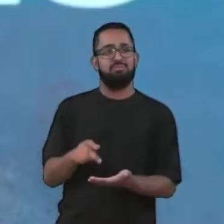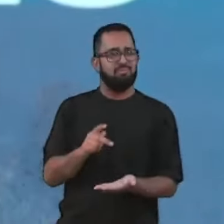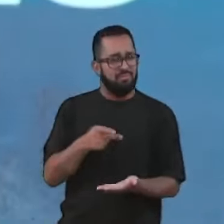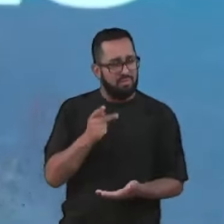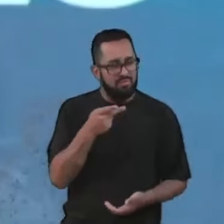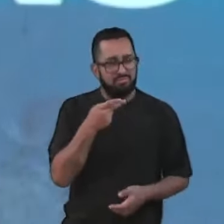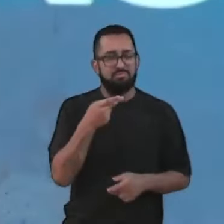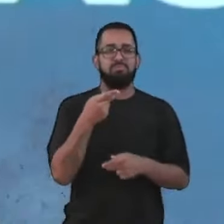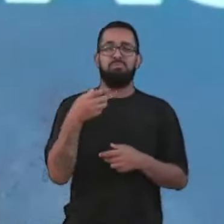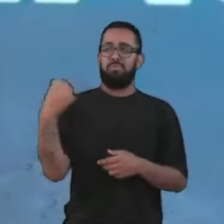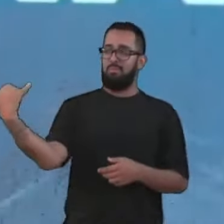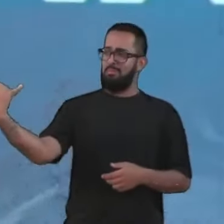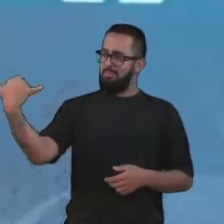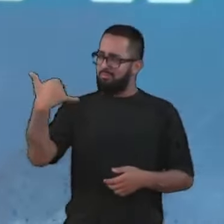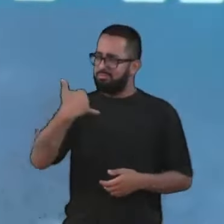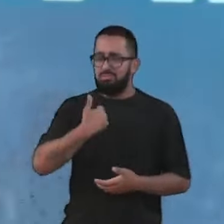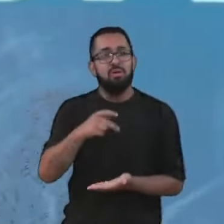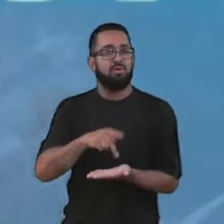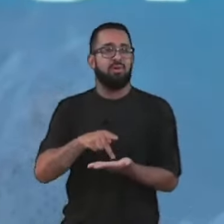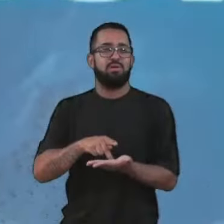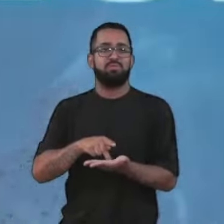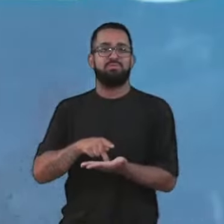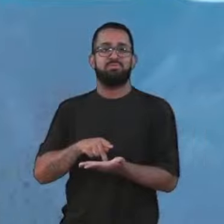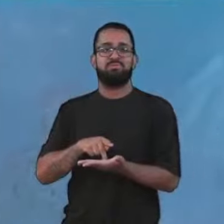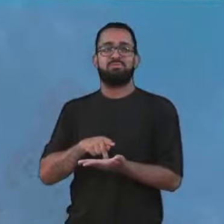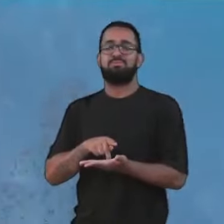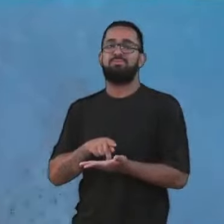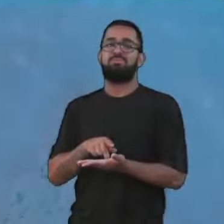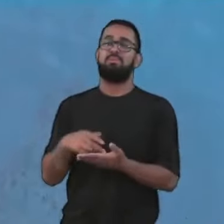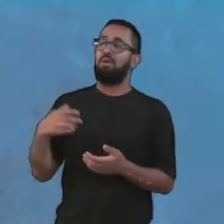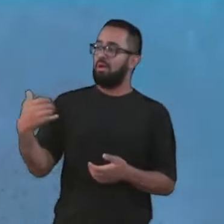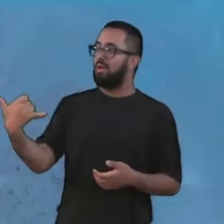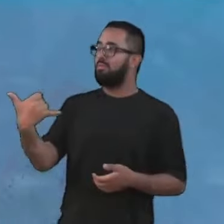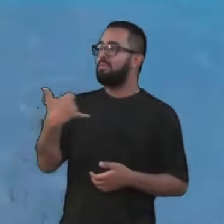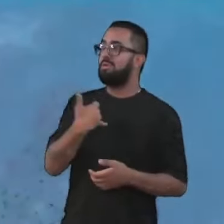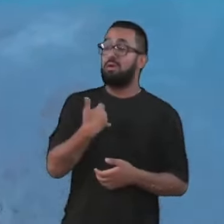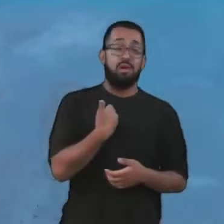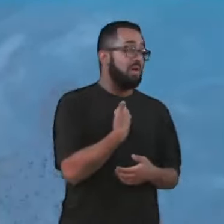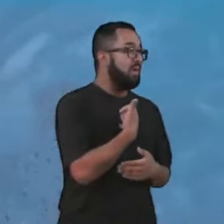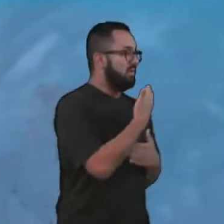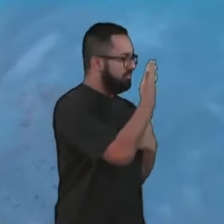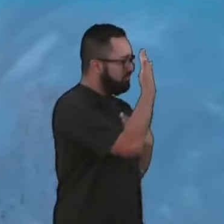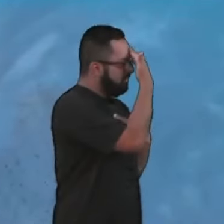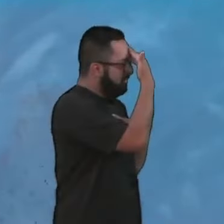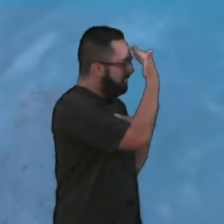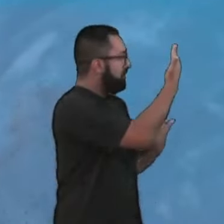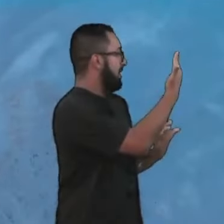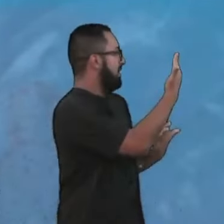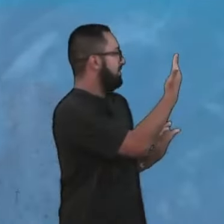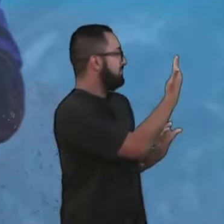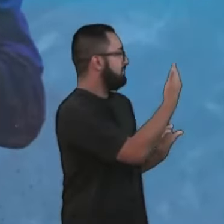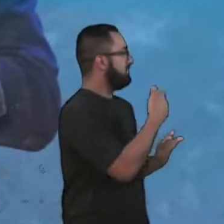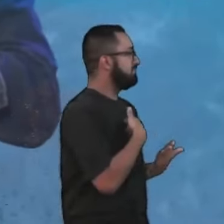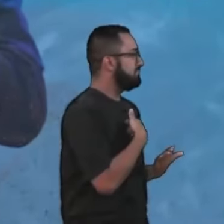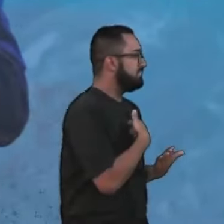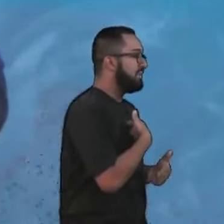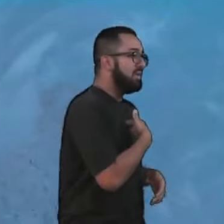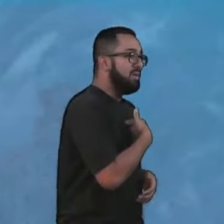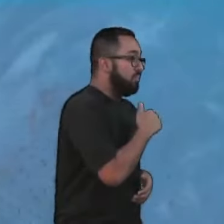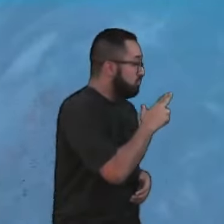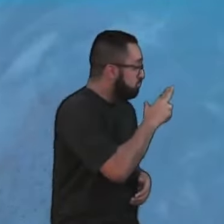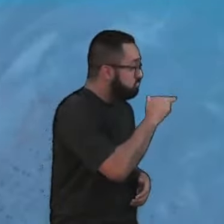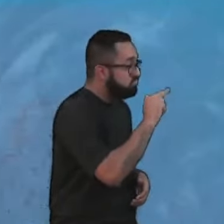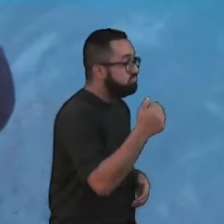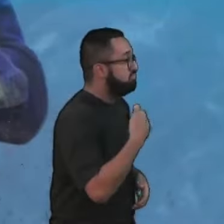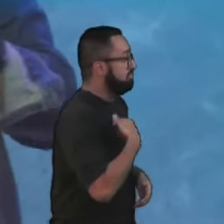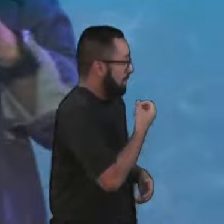ele disse isso, eu tenho certeza que de alguma forma aquilo fez sentido para ele. Puxa, mas eu saí alegre porque